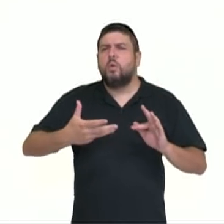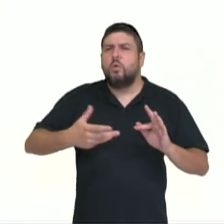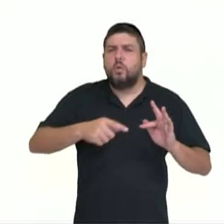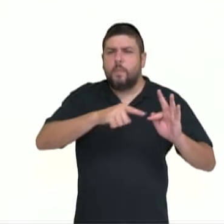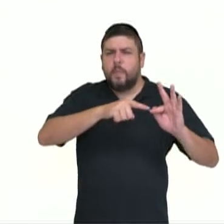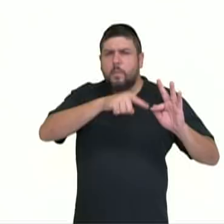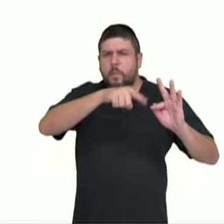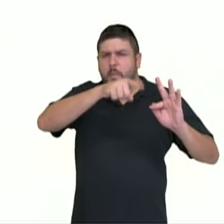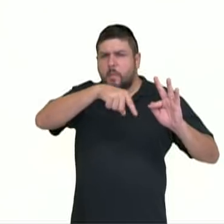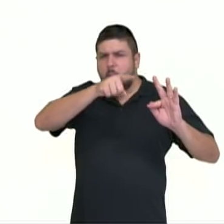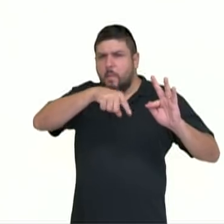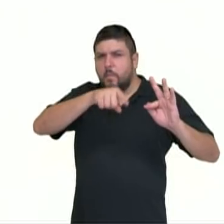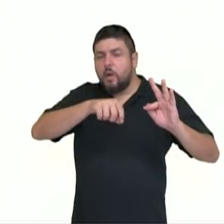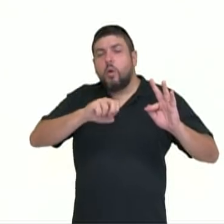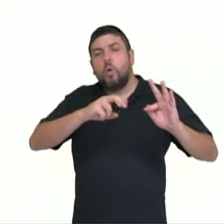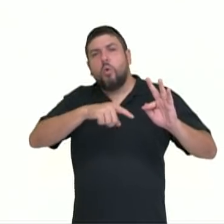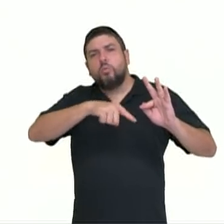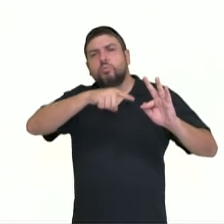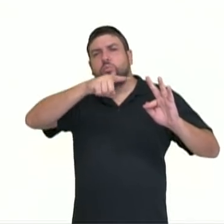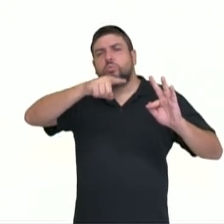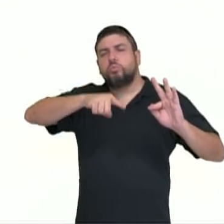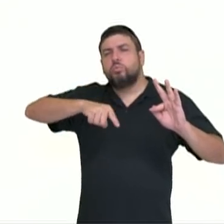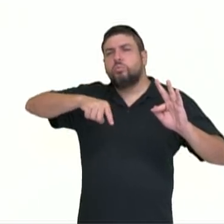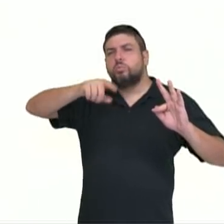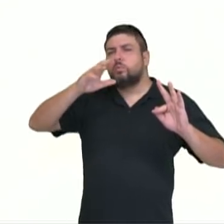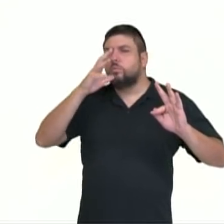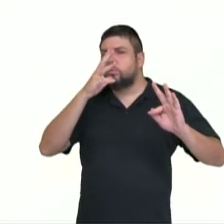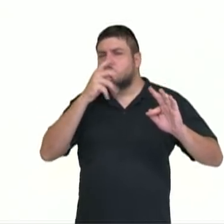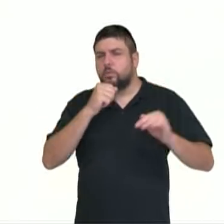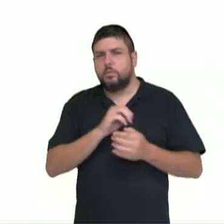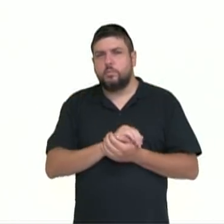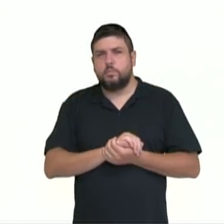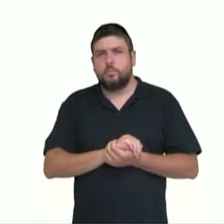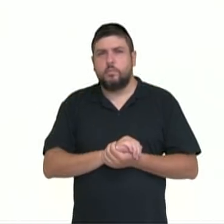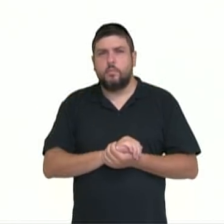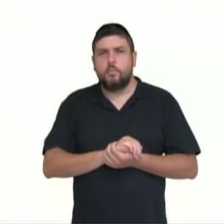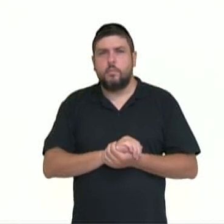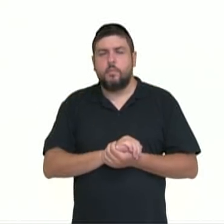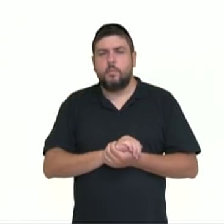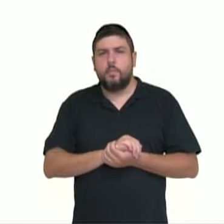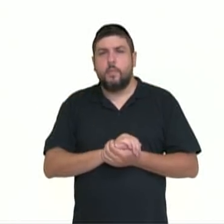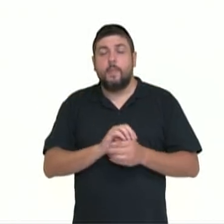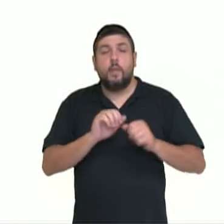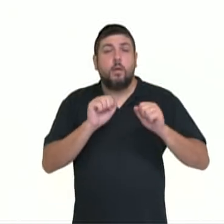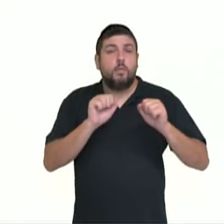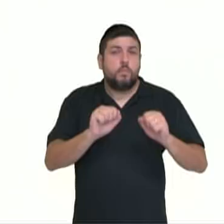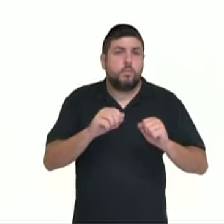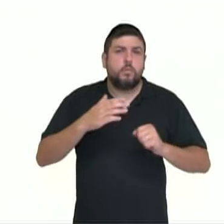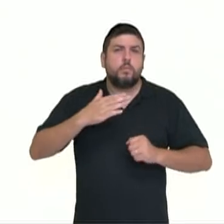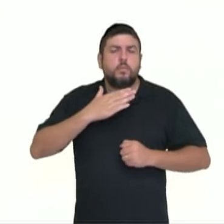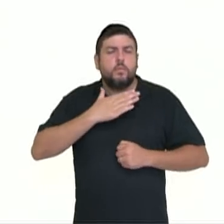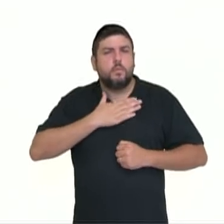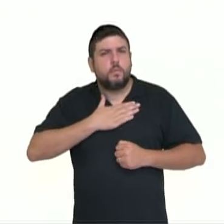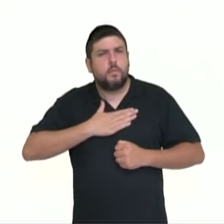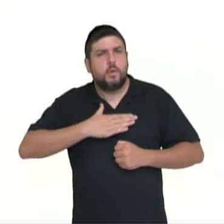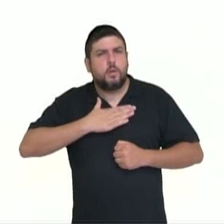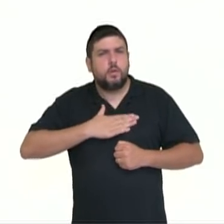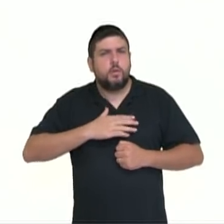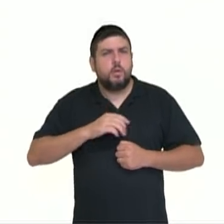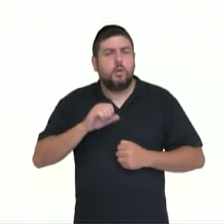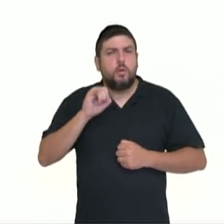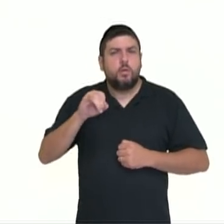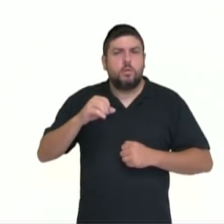vezes esse som vibra por segundo. Ele pode ter uma menor velocidade quando o som é